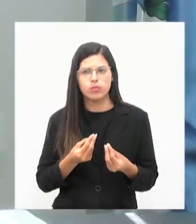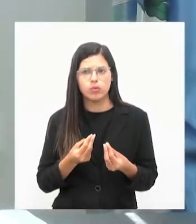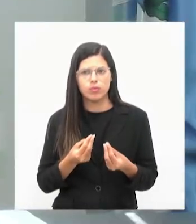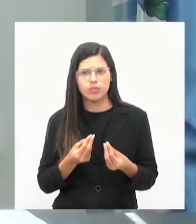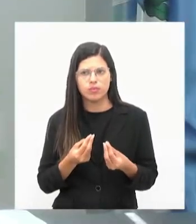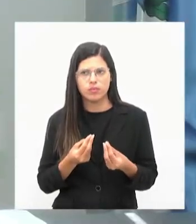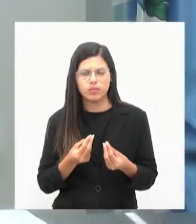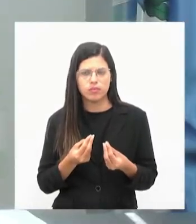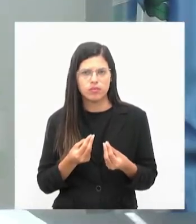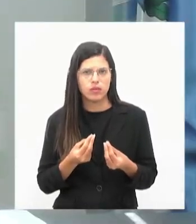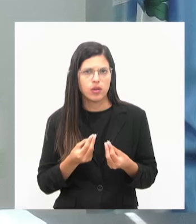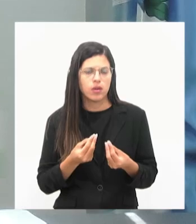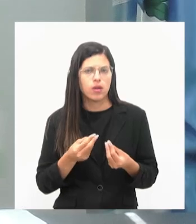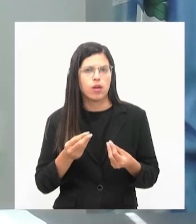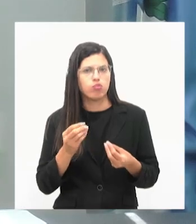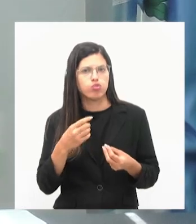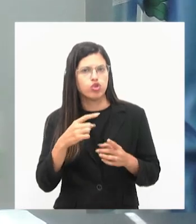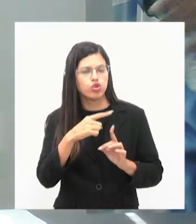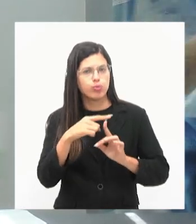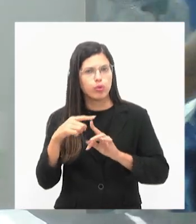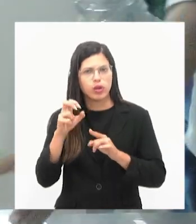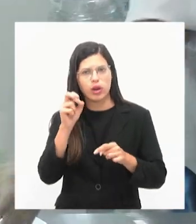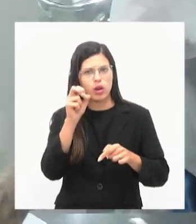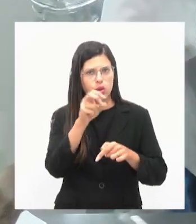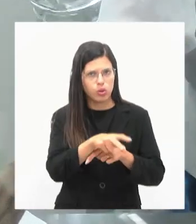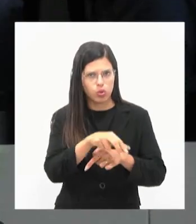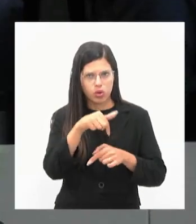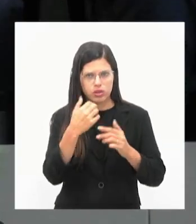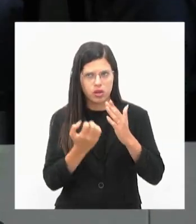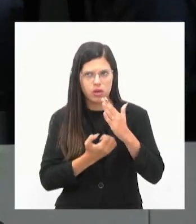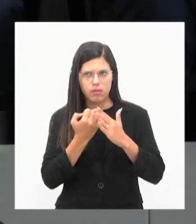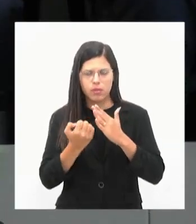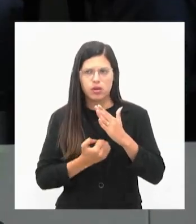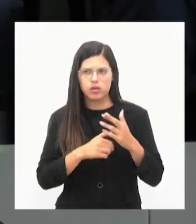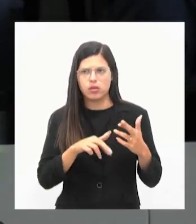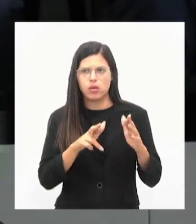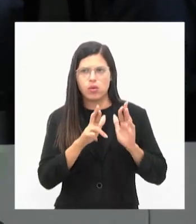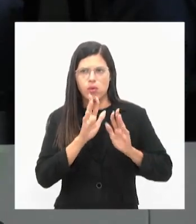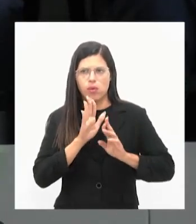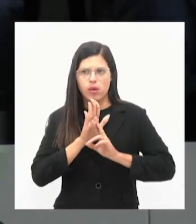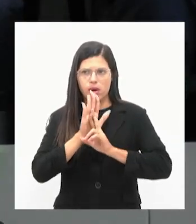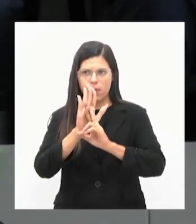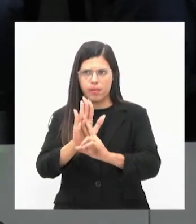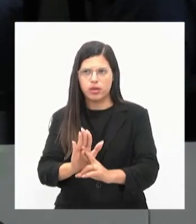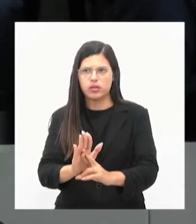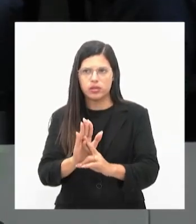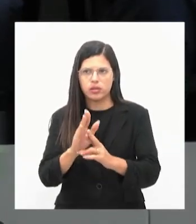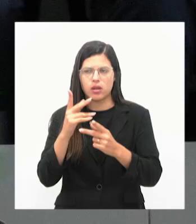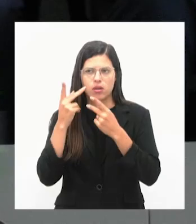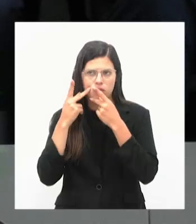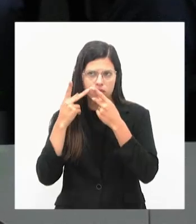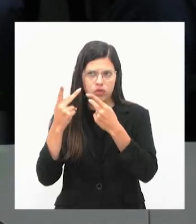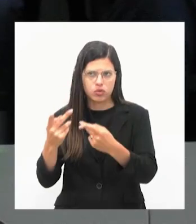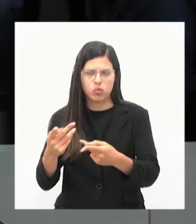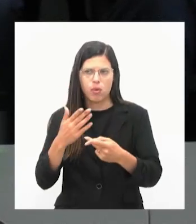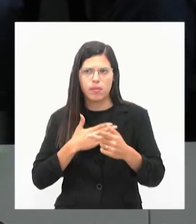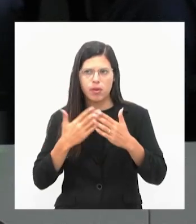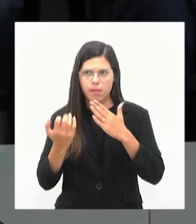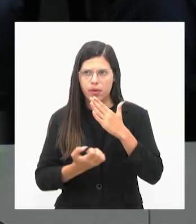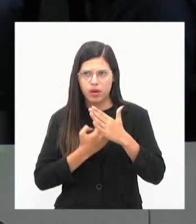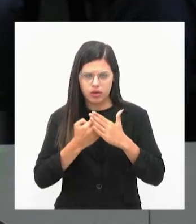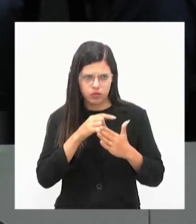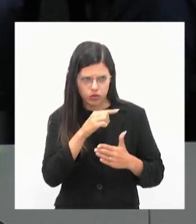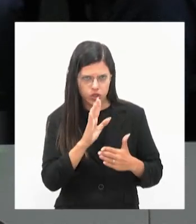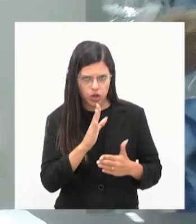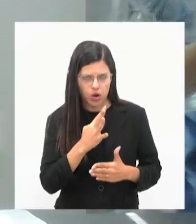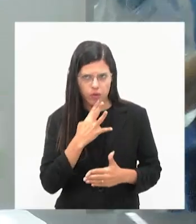senhor ingressar nessa concessionária? Como é que foi? O representante deles foi na minha empresa lá pedir serviço. O senhor já conhecia alguém de lá, não? Não. Eles